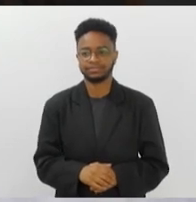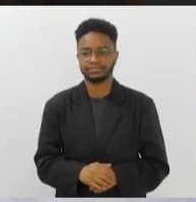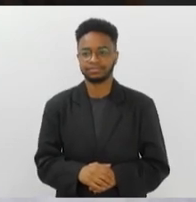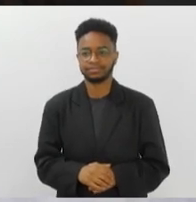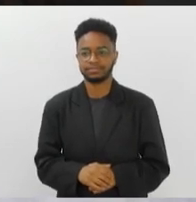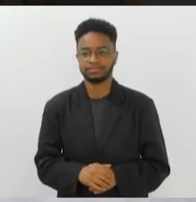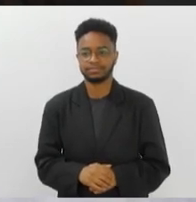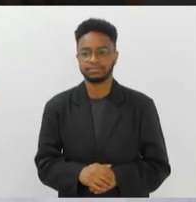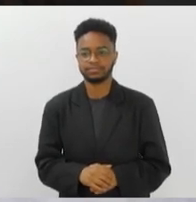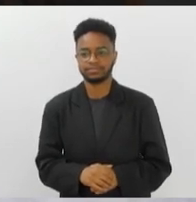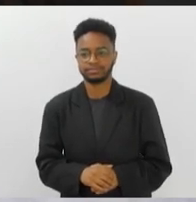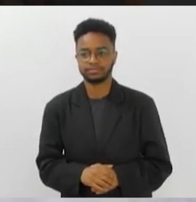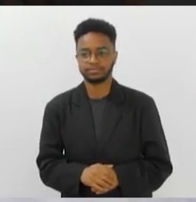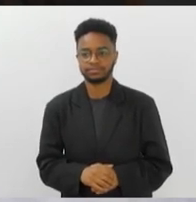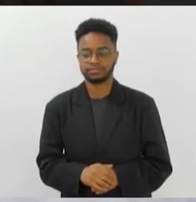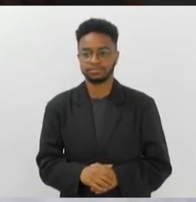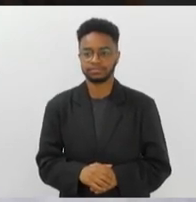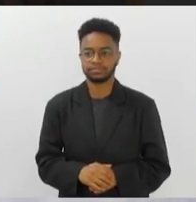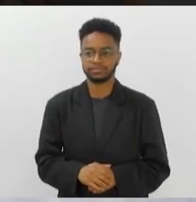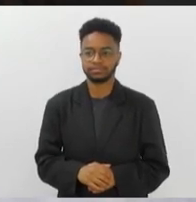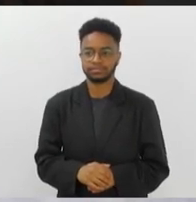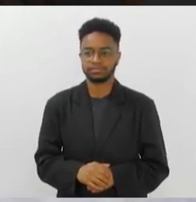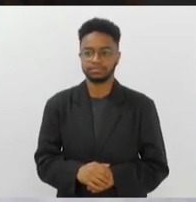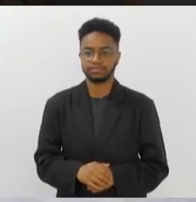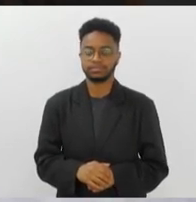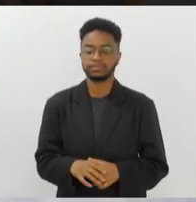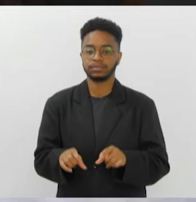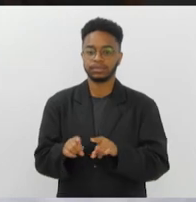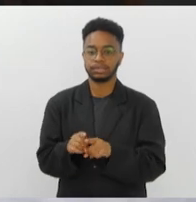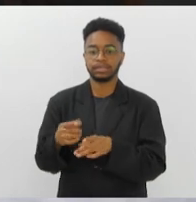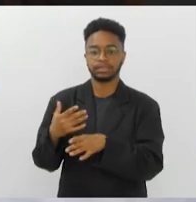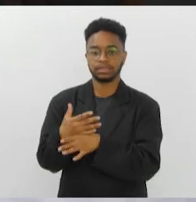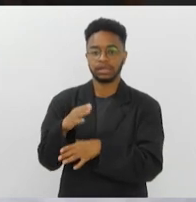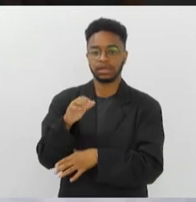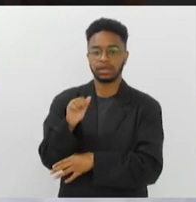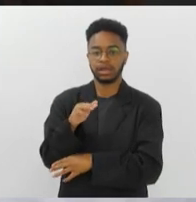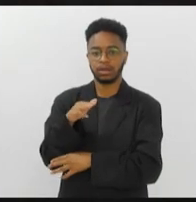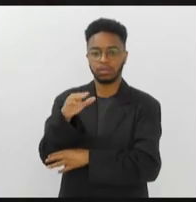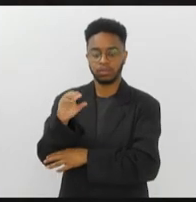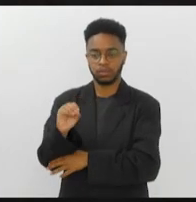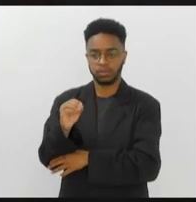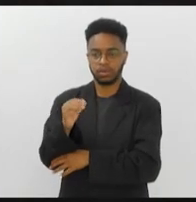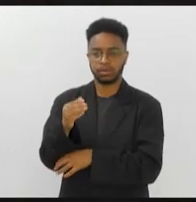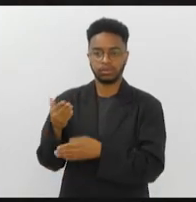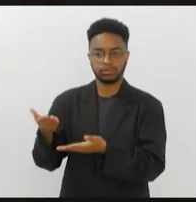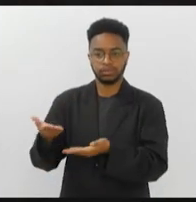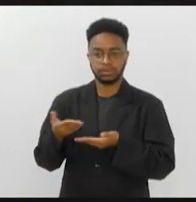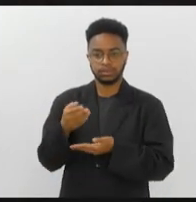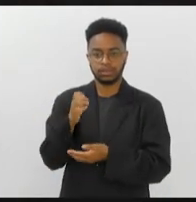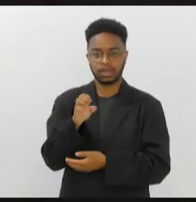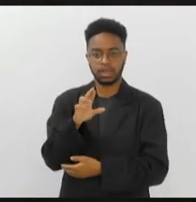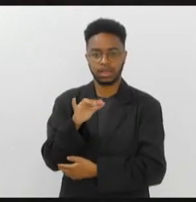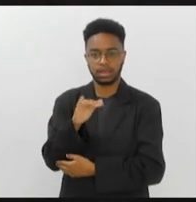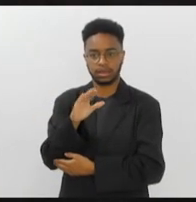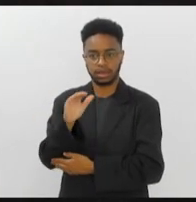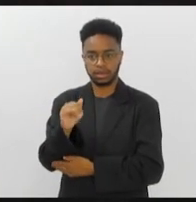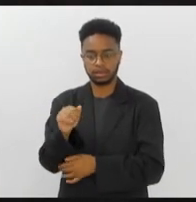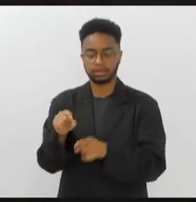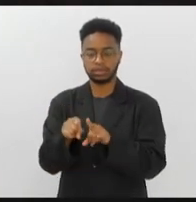A próxima agraciada é do município de Carmo, Érica Regina Vitório da Rocha, e eu quero